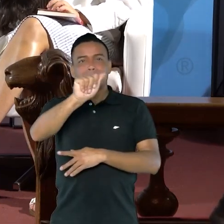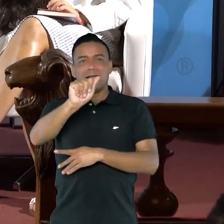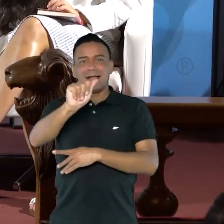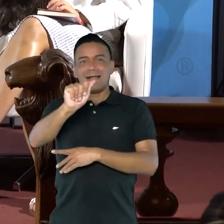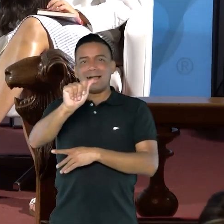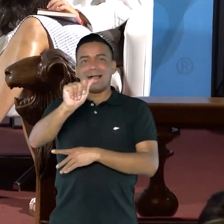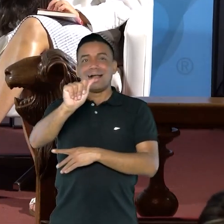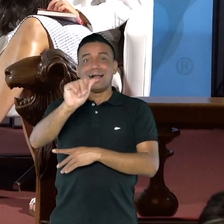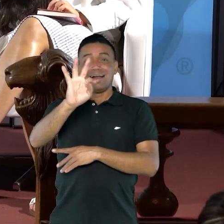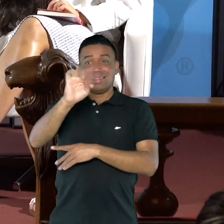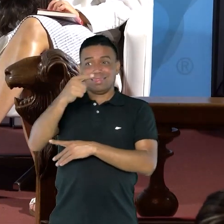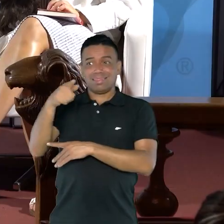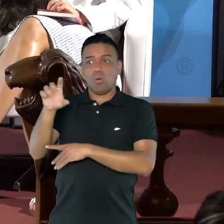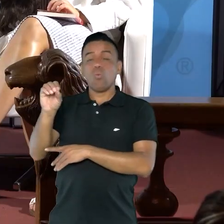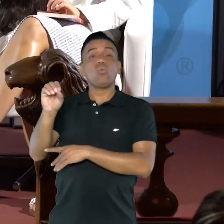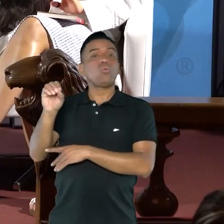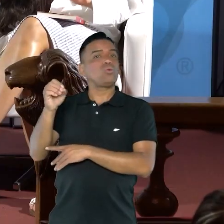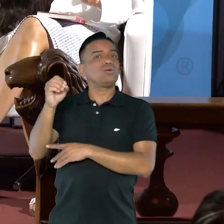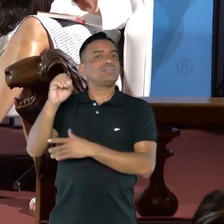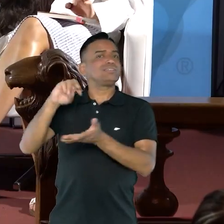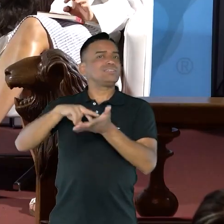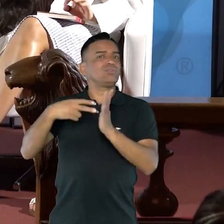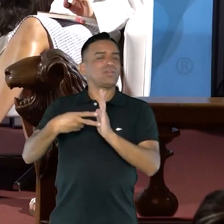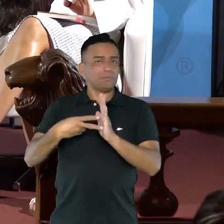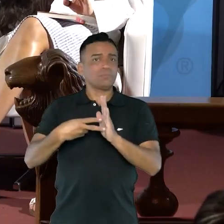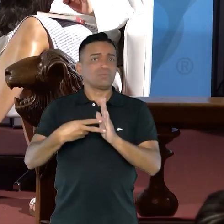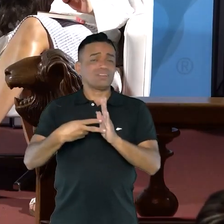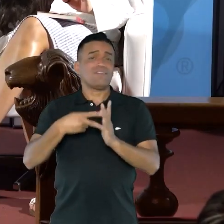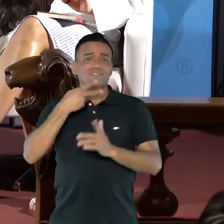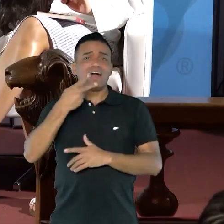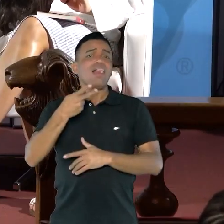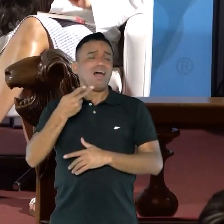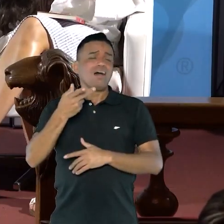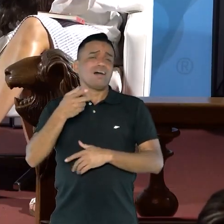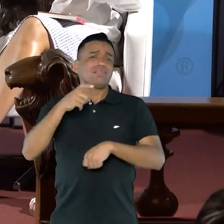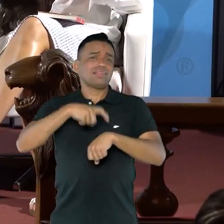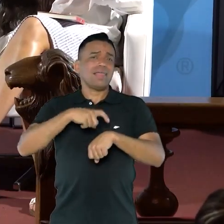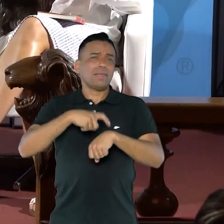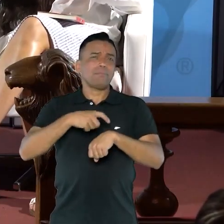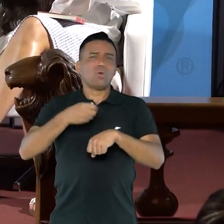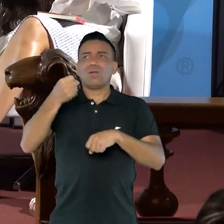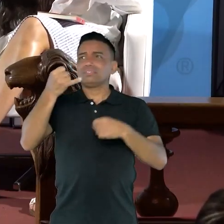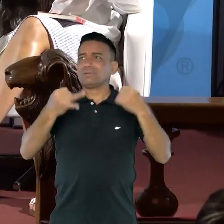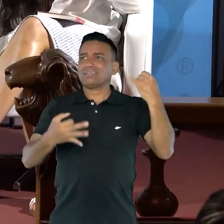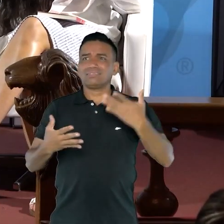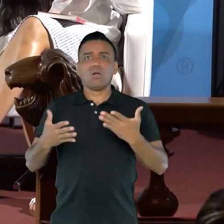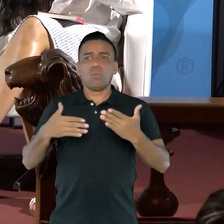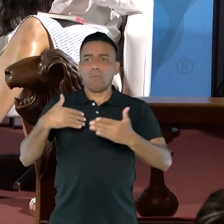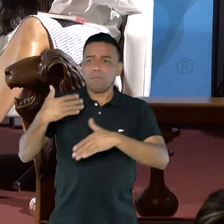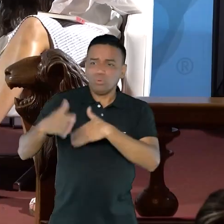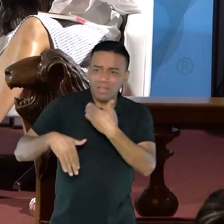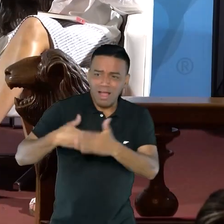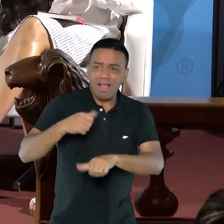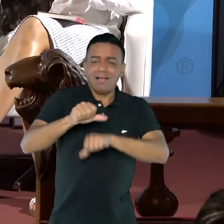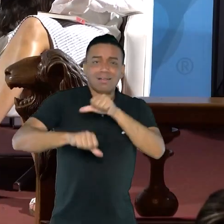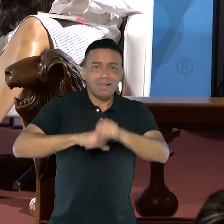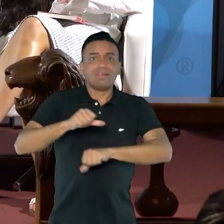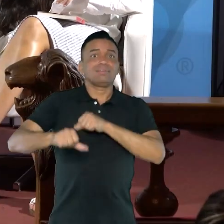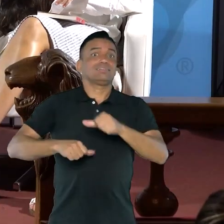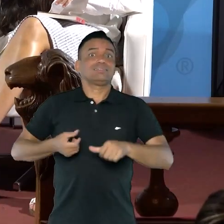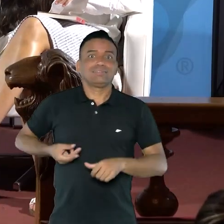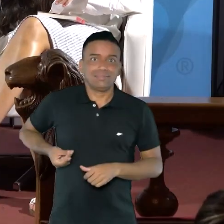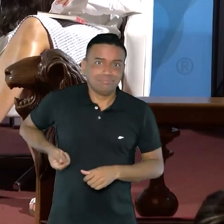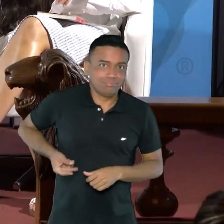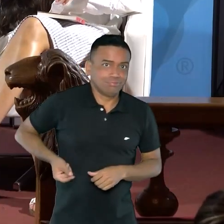que o tempo é a imitação móvel da eternidade. Então, o tempo seria uma cópia mal feita